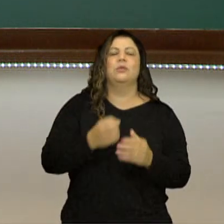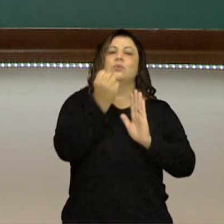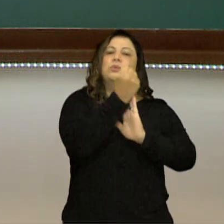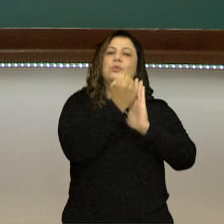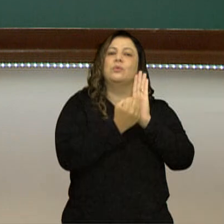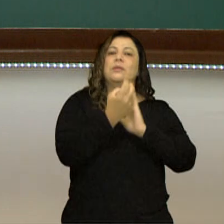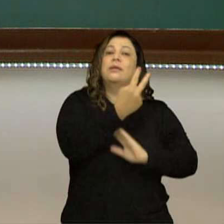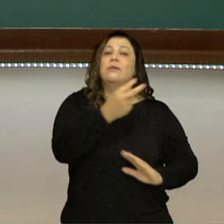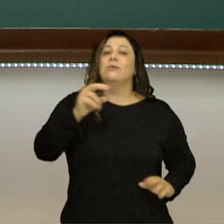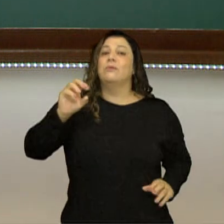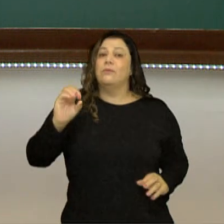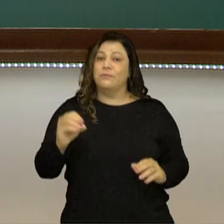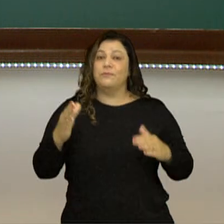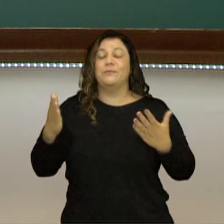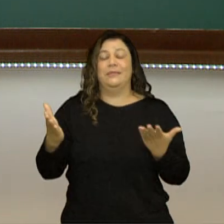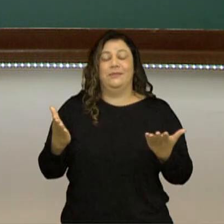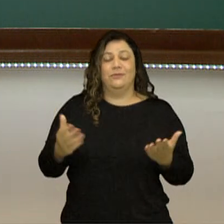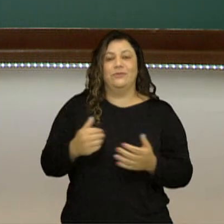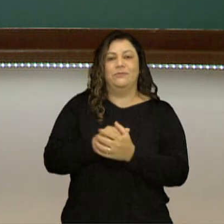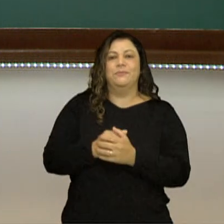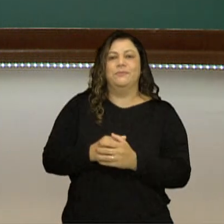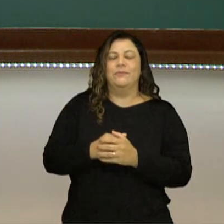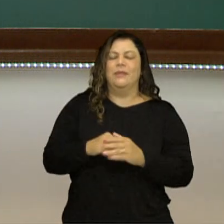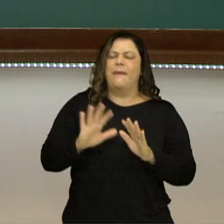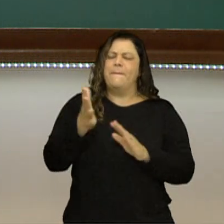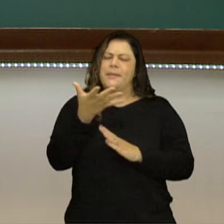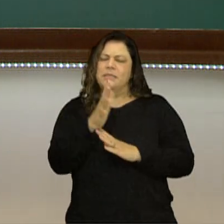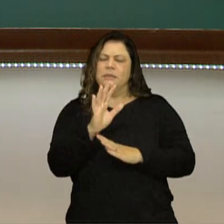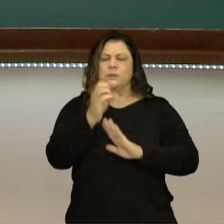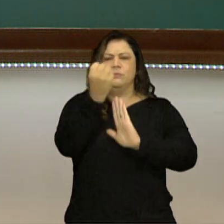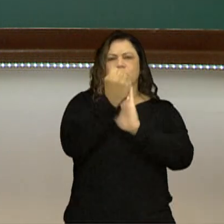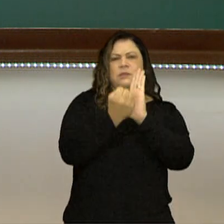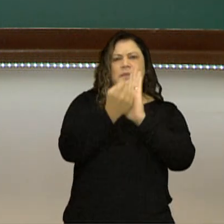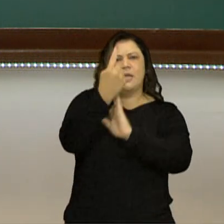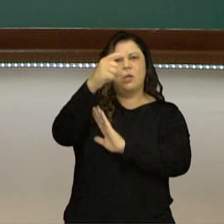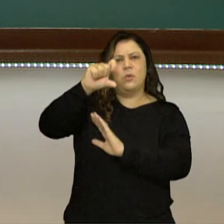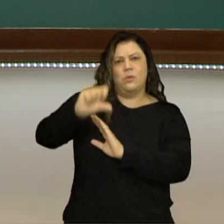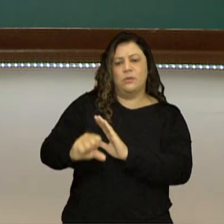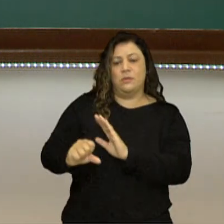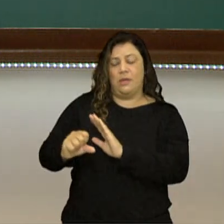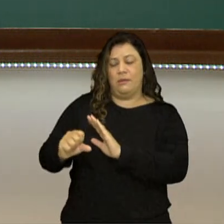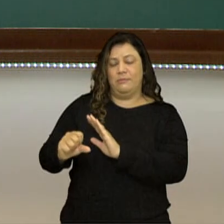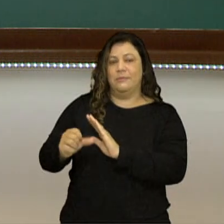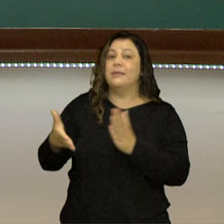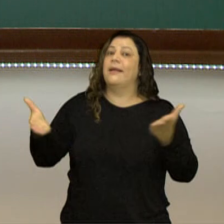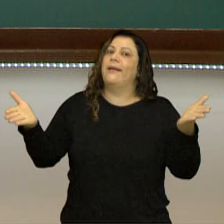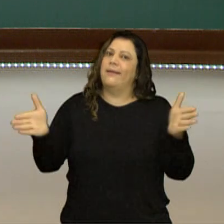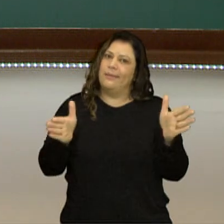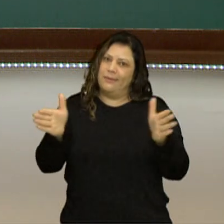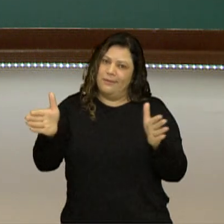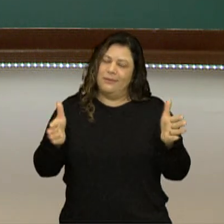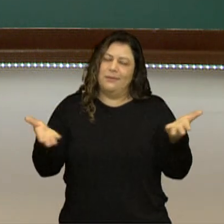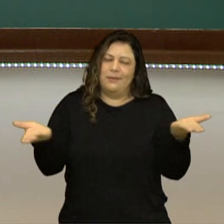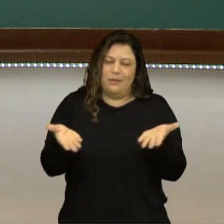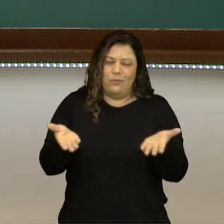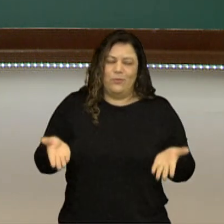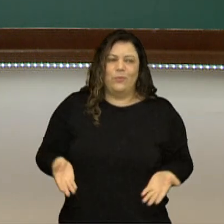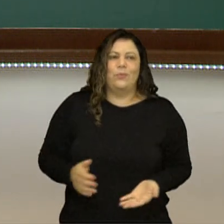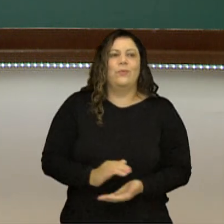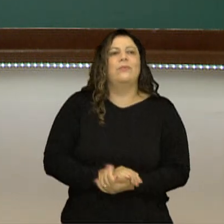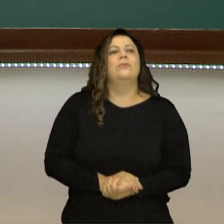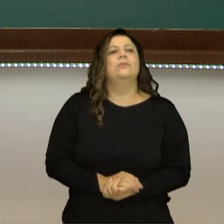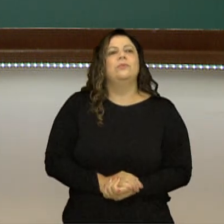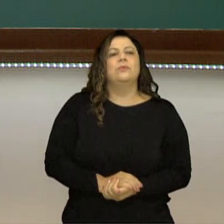século XX, desde a segunda metade do século XIX até os dias atuais. A câmera